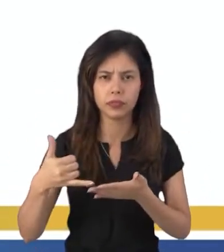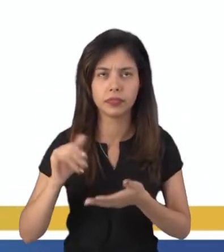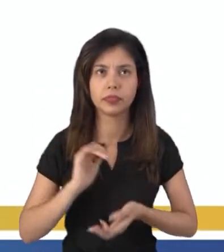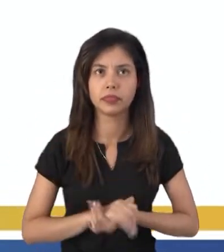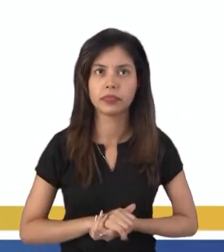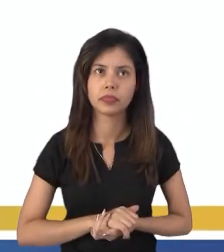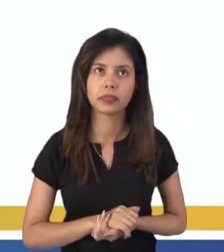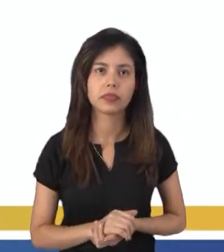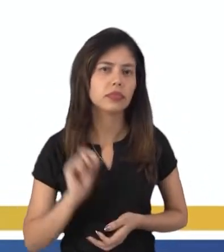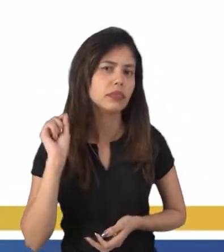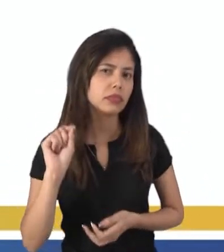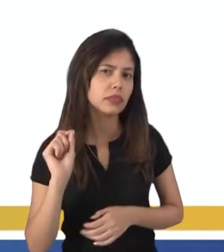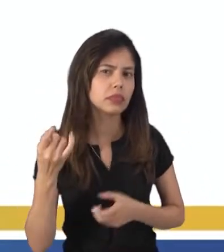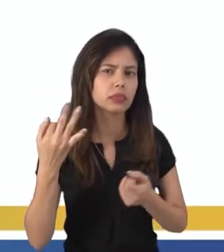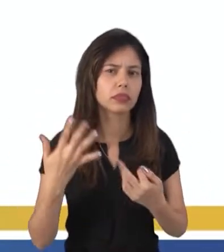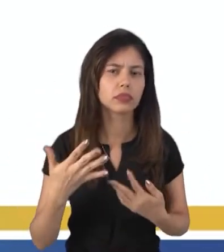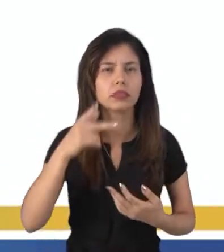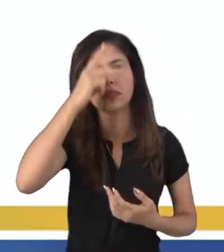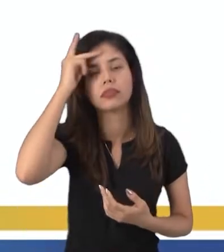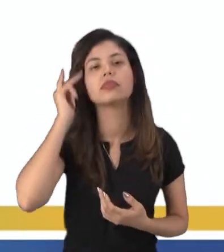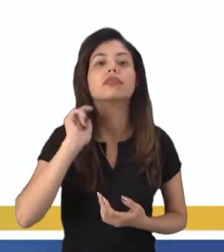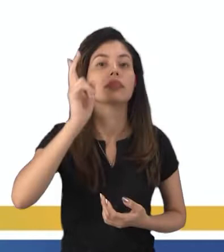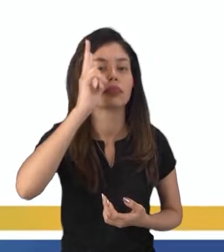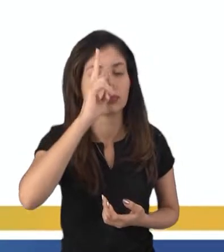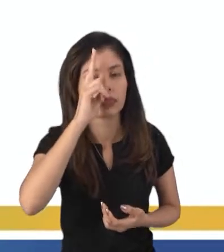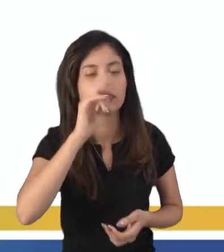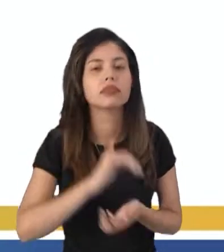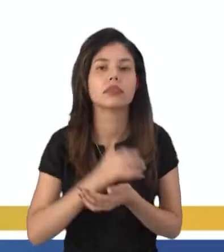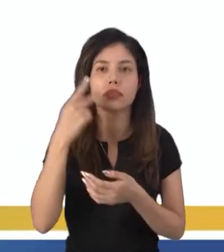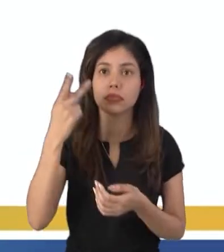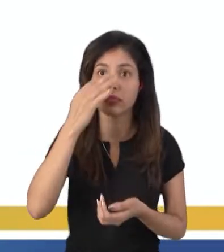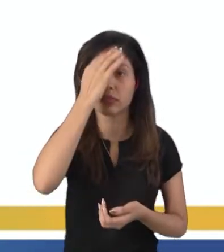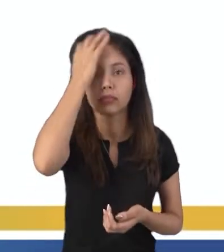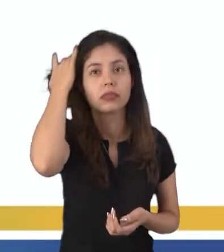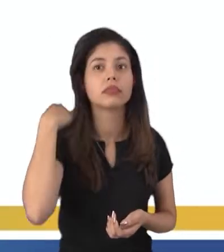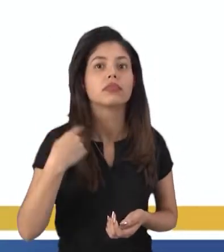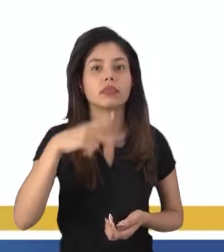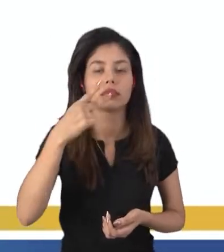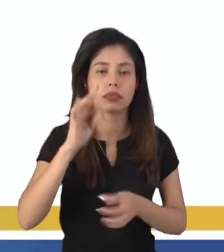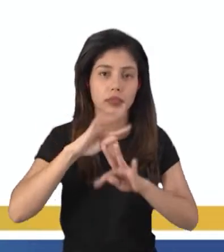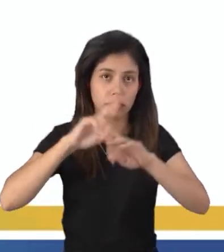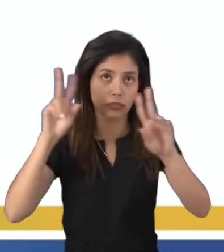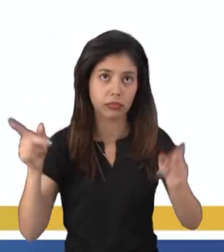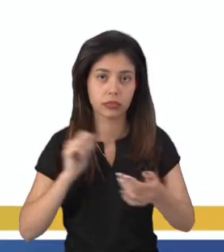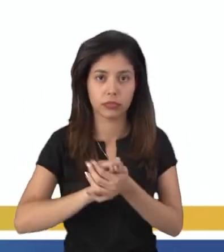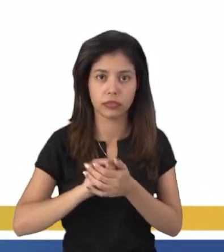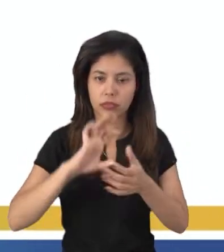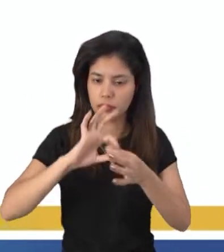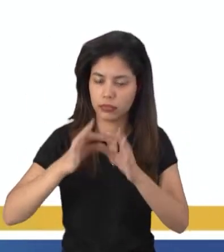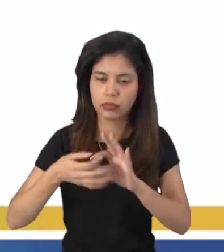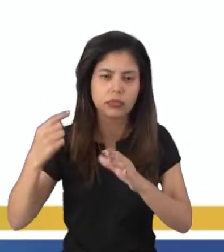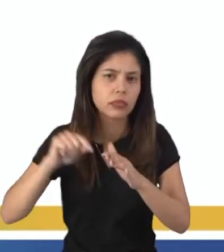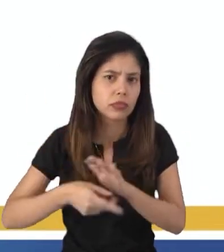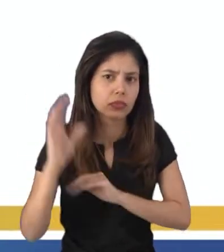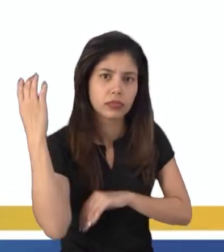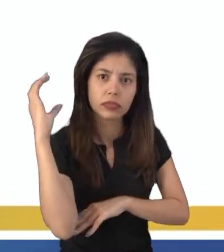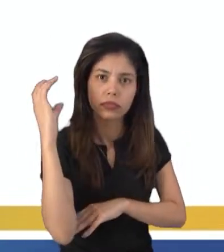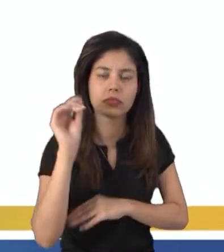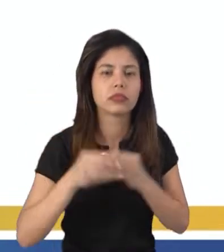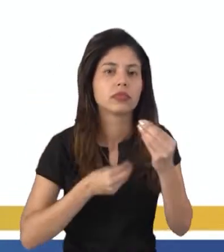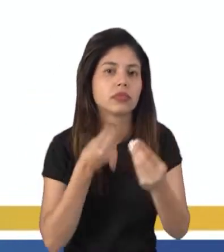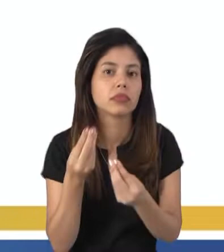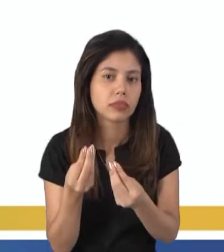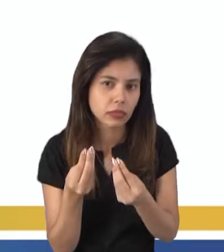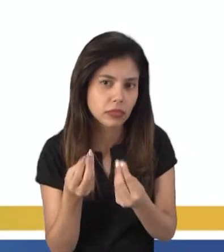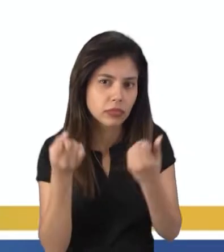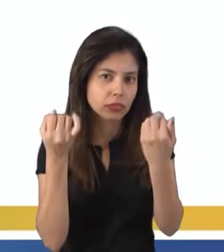droga? E aí, lembra que eu falei que a palavra droga pode ser aplicada em vários contextos, Mas aqui dentro das ciências, como é que a gente pode